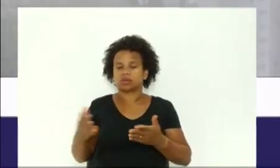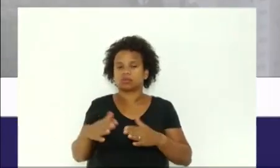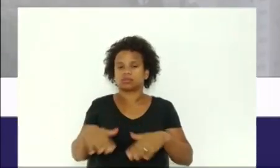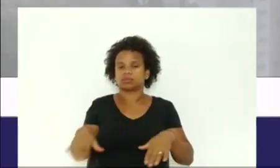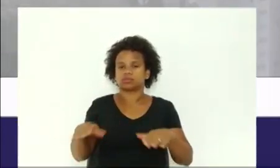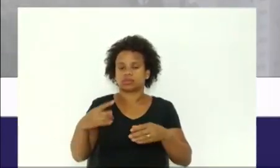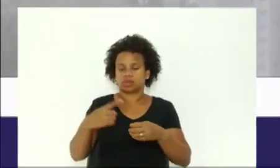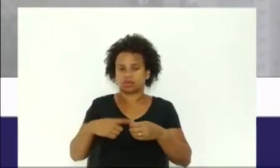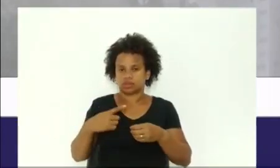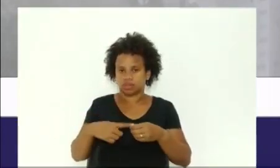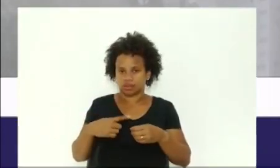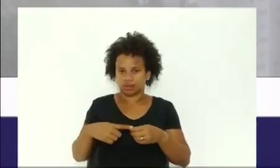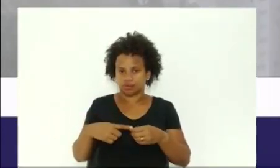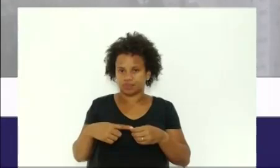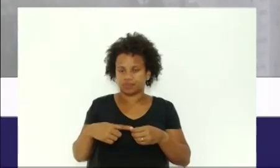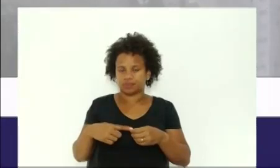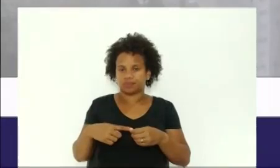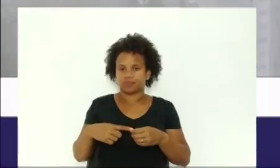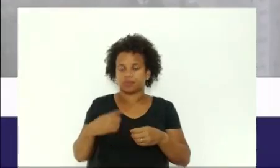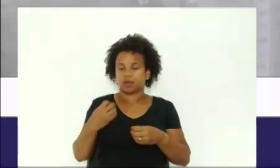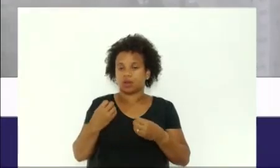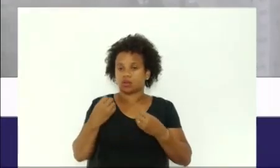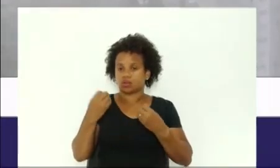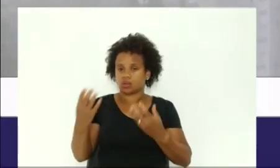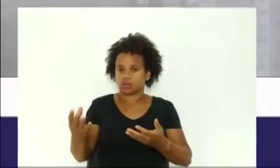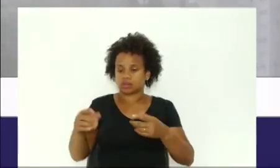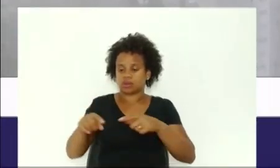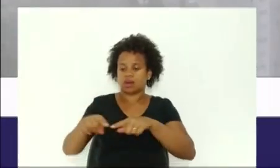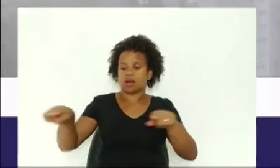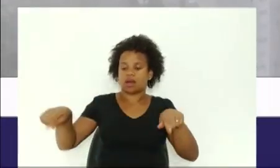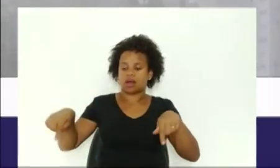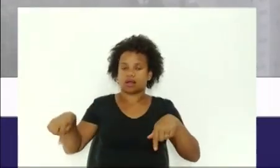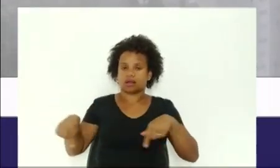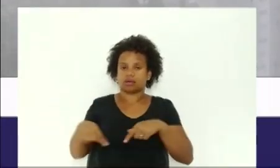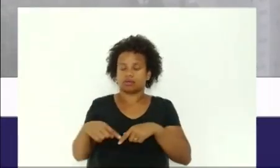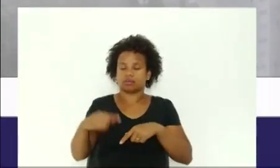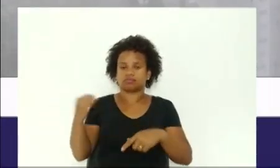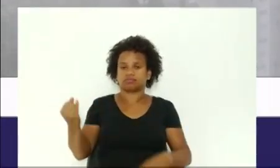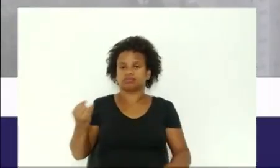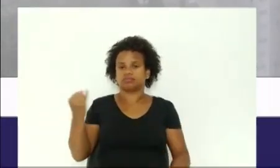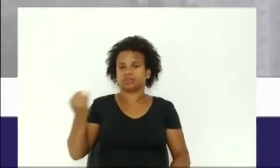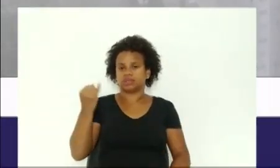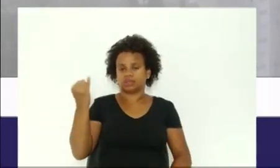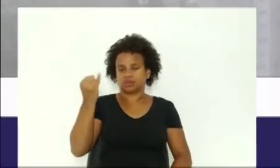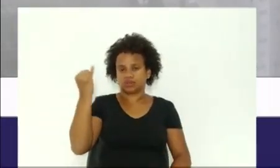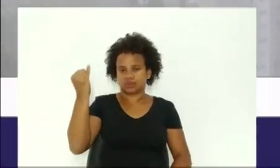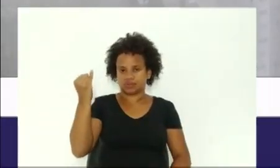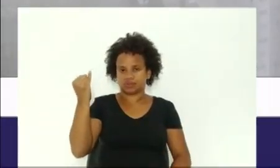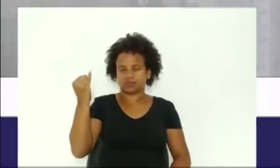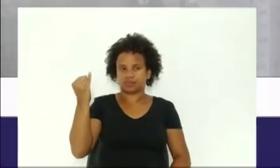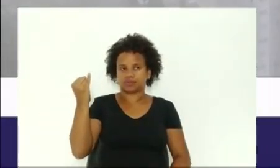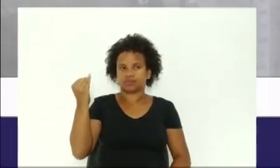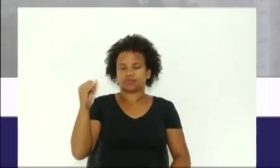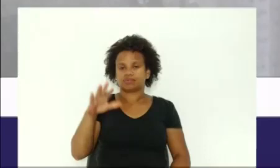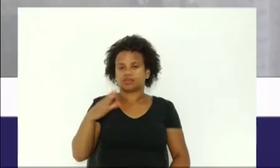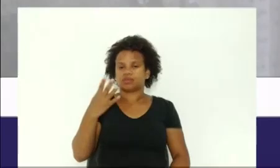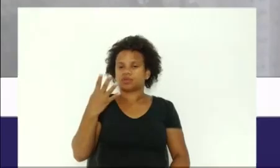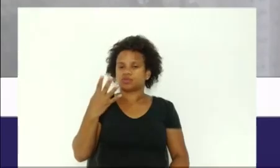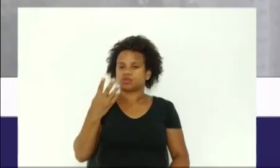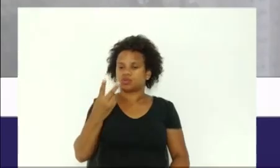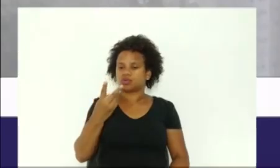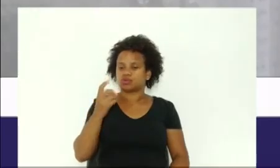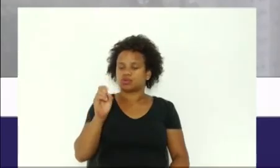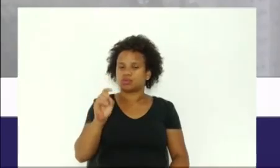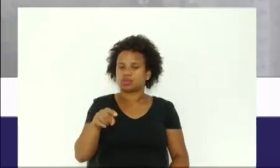né? Doação de uma área importante, de cerca de